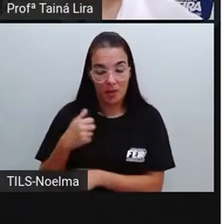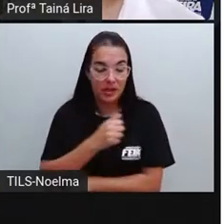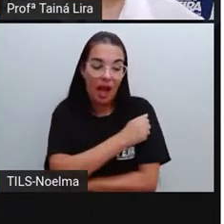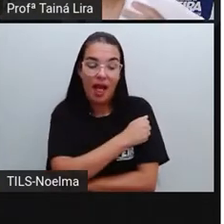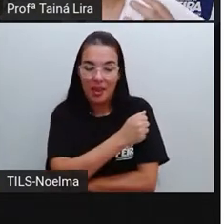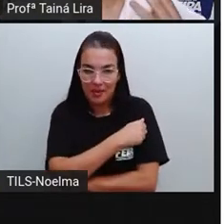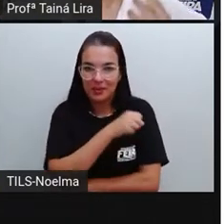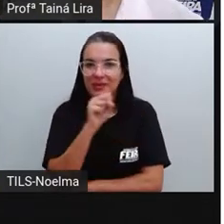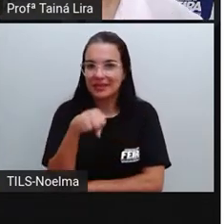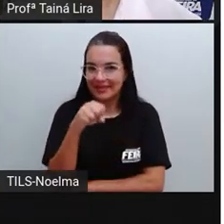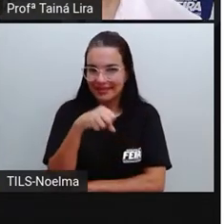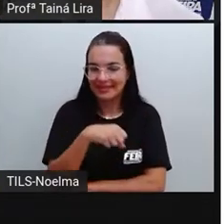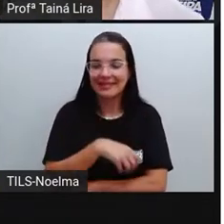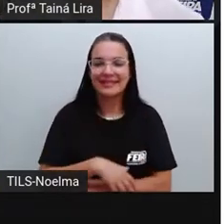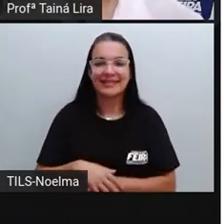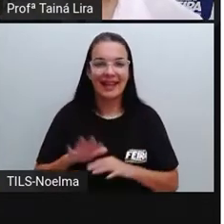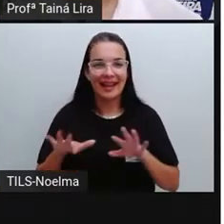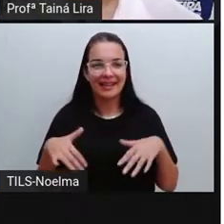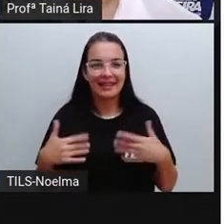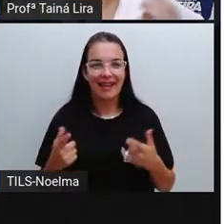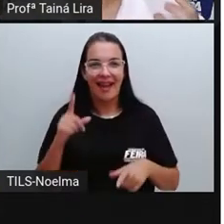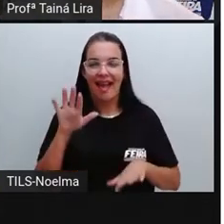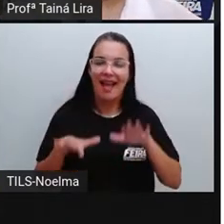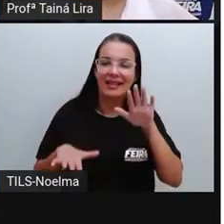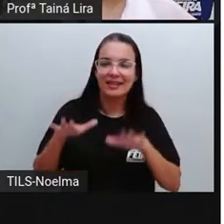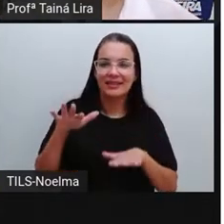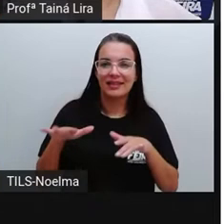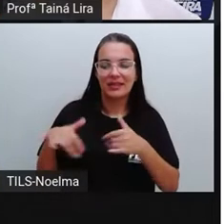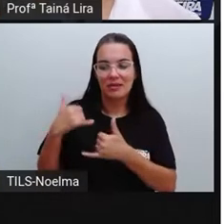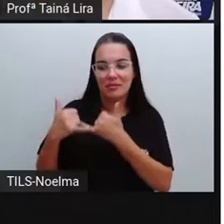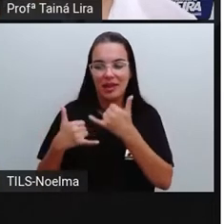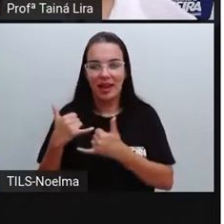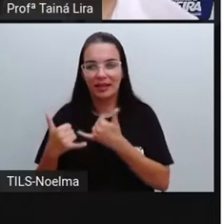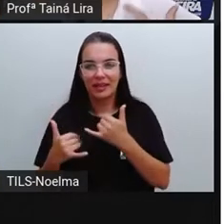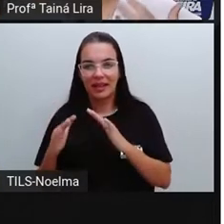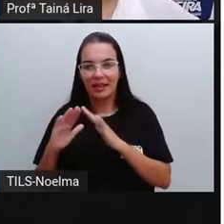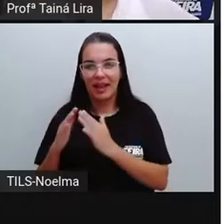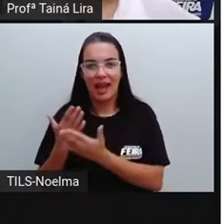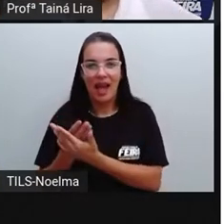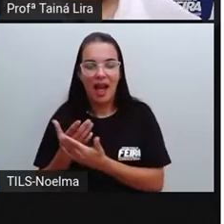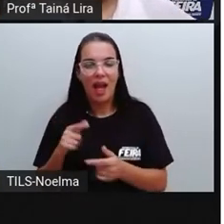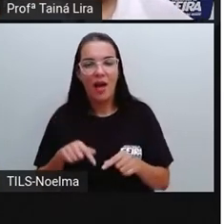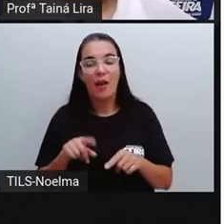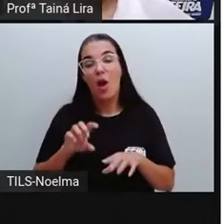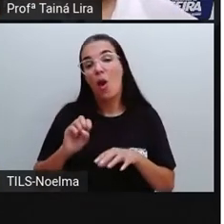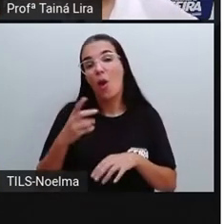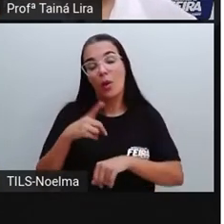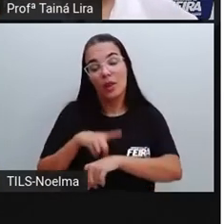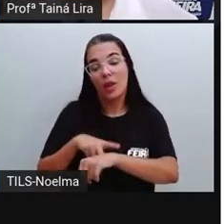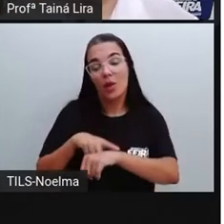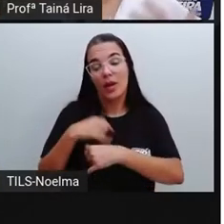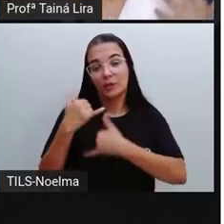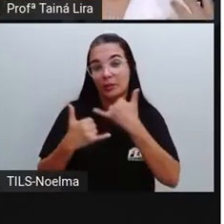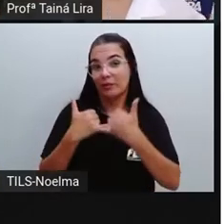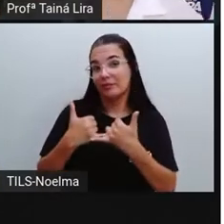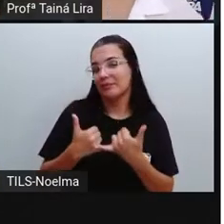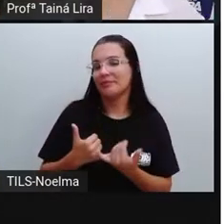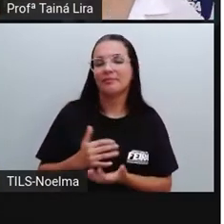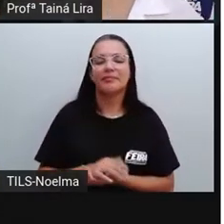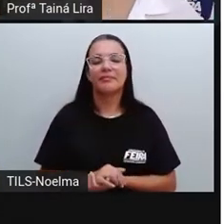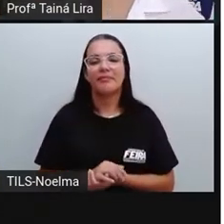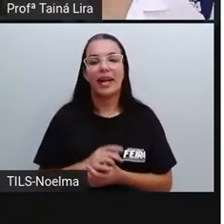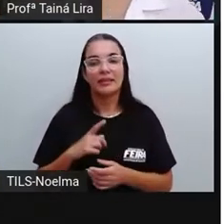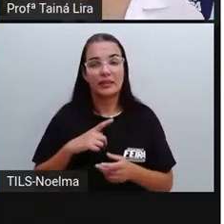né? Então, às vezes a gente coloca ali uns jogos nas aulas, ou a gente joga ali na hora do recreio. Tá? Não